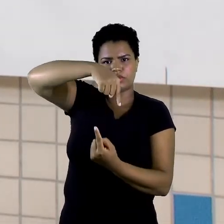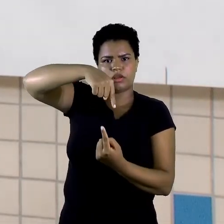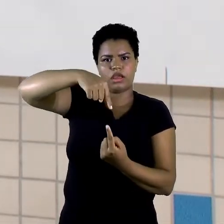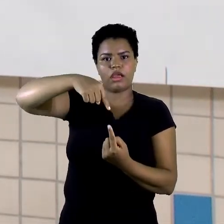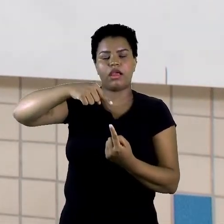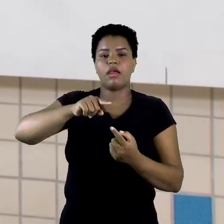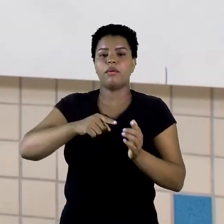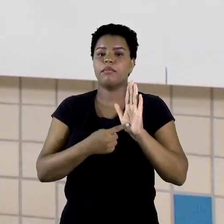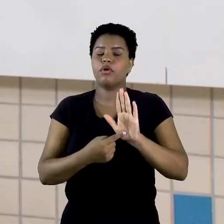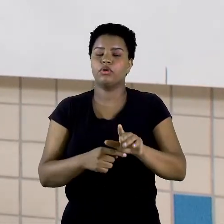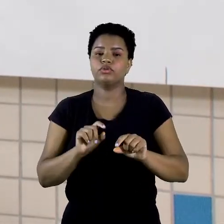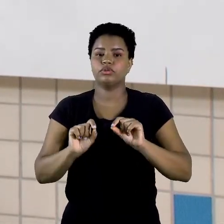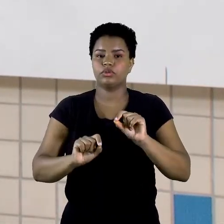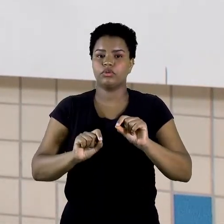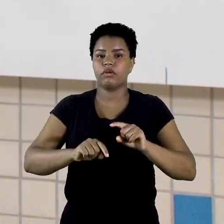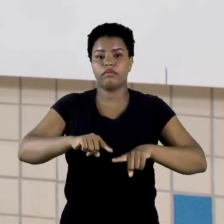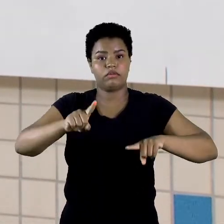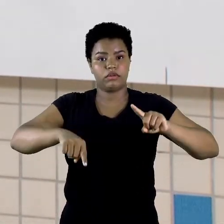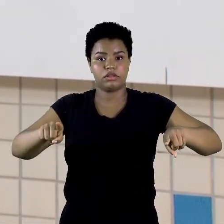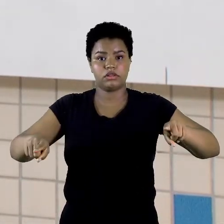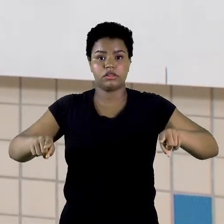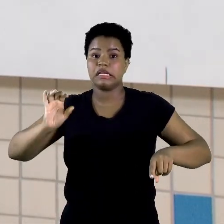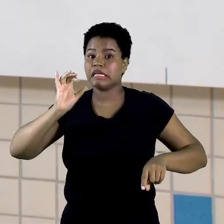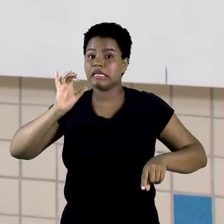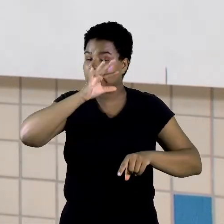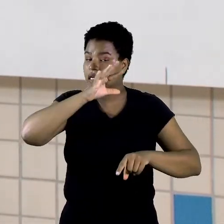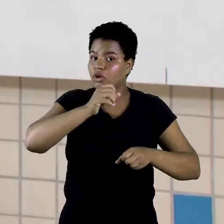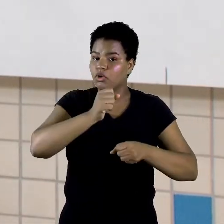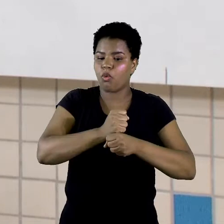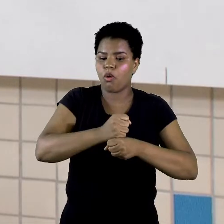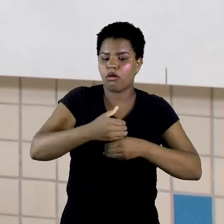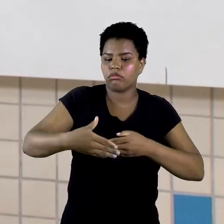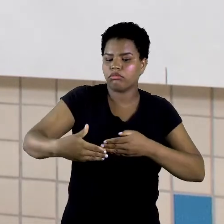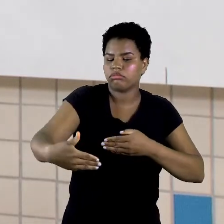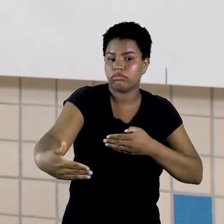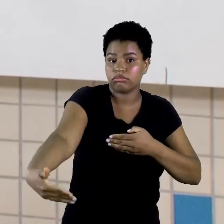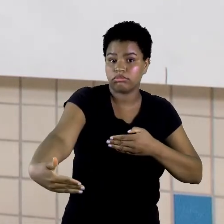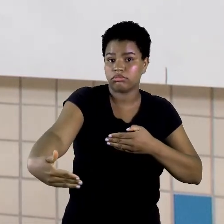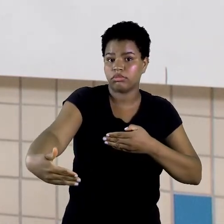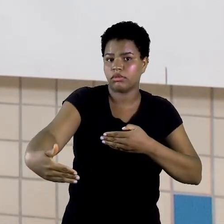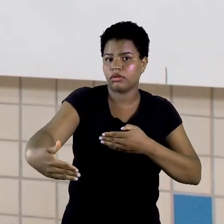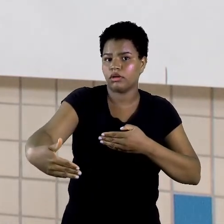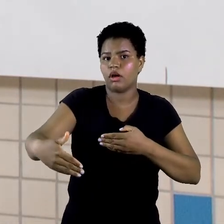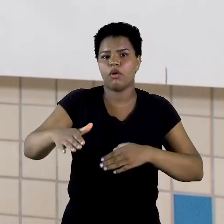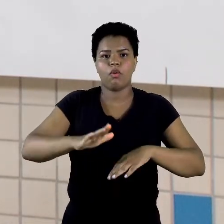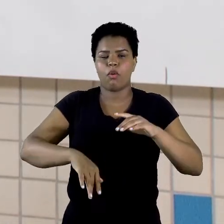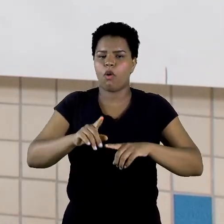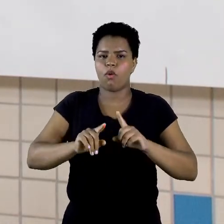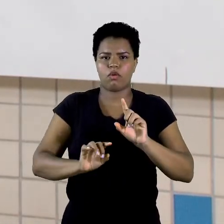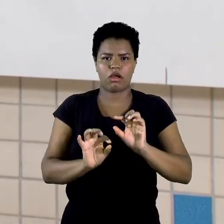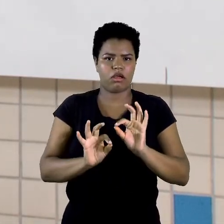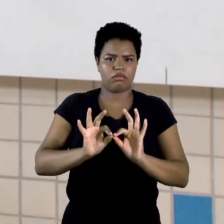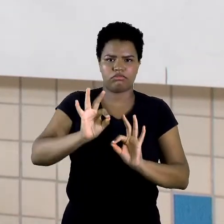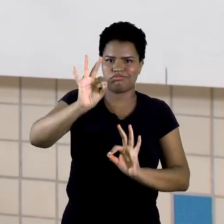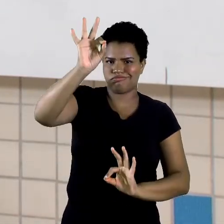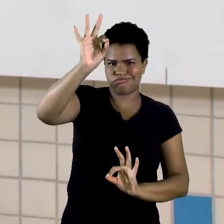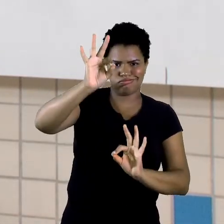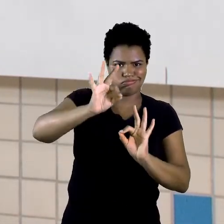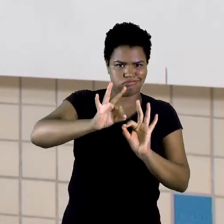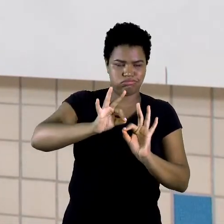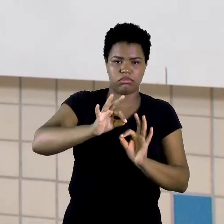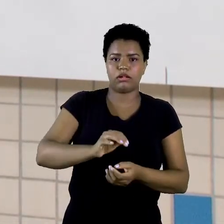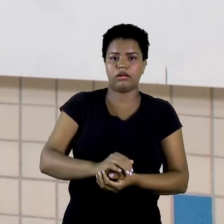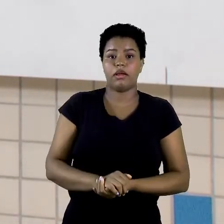portanto, variações no aquecimento ao longo do ano para qualquer latitude, quanto no mesmo